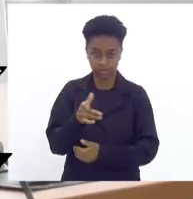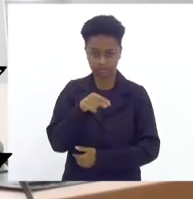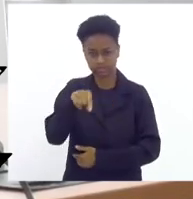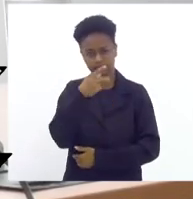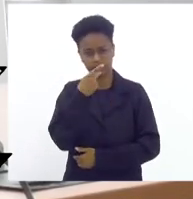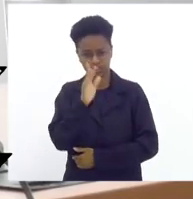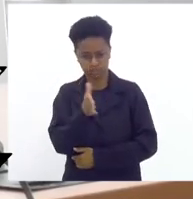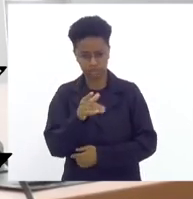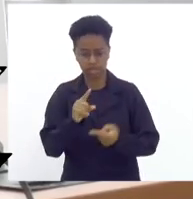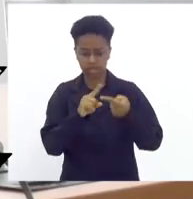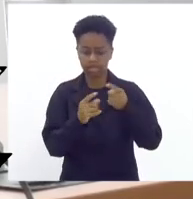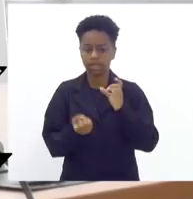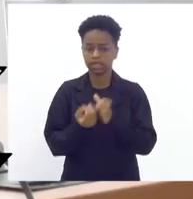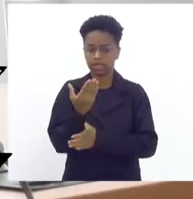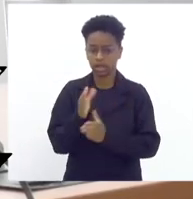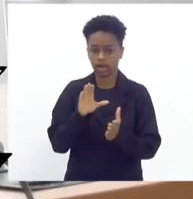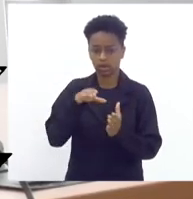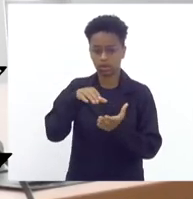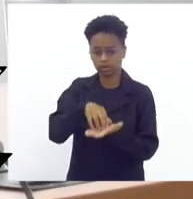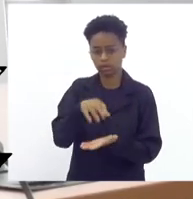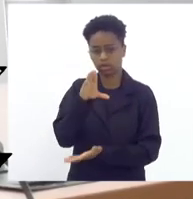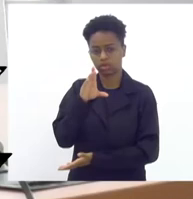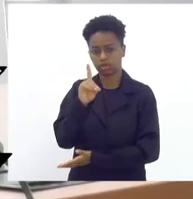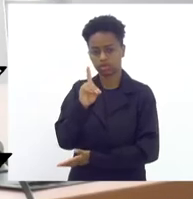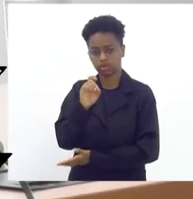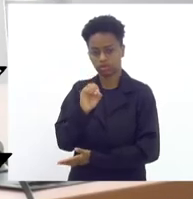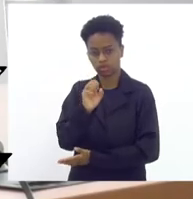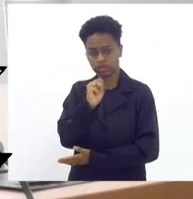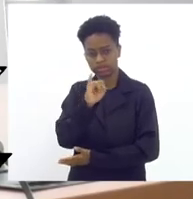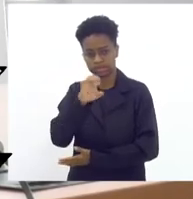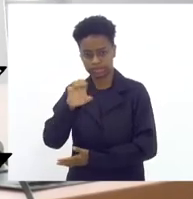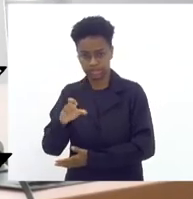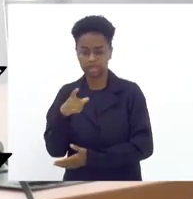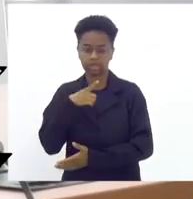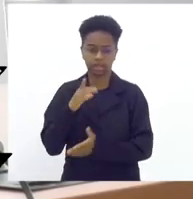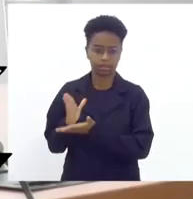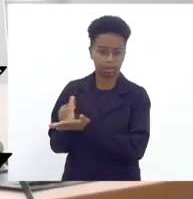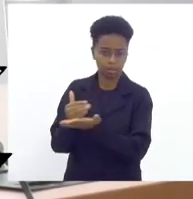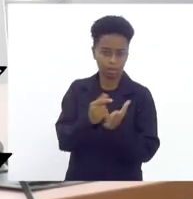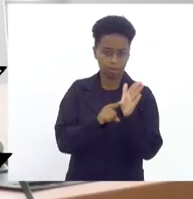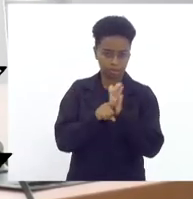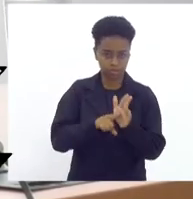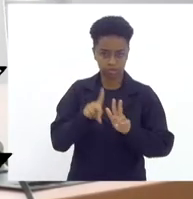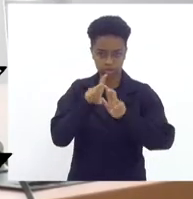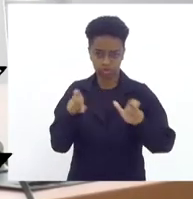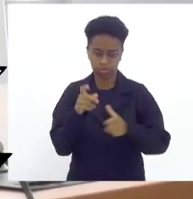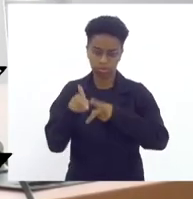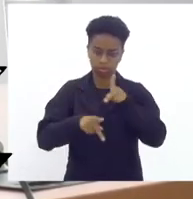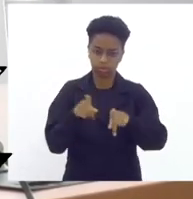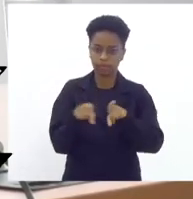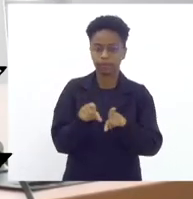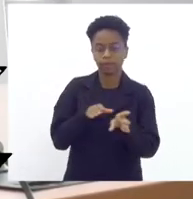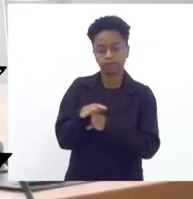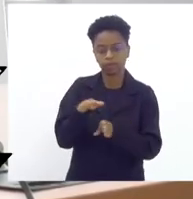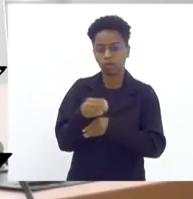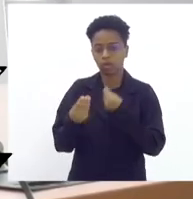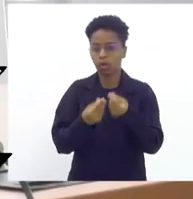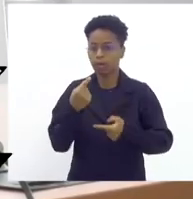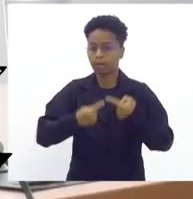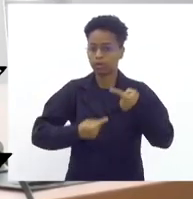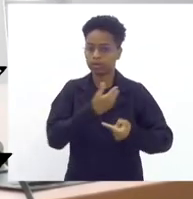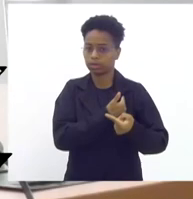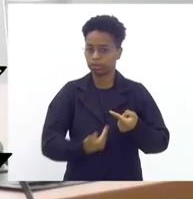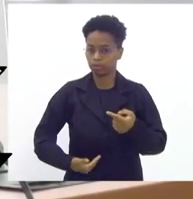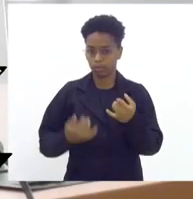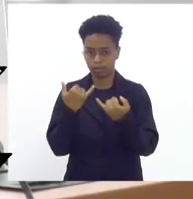aqui né a criação do docinho de refugiados pra gente ter dado e sobre essa população saber orientais de políticas públicas com esses com essas